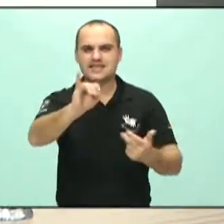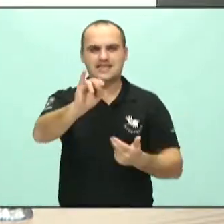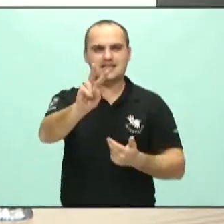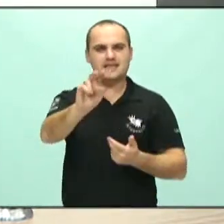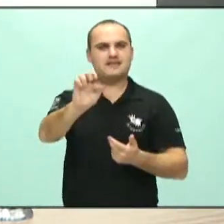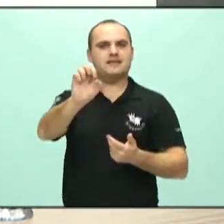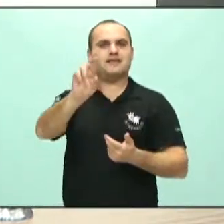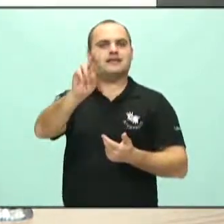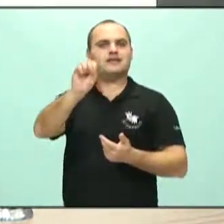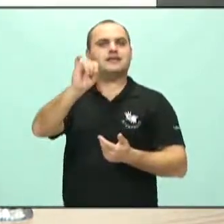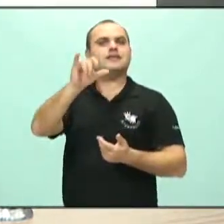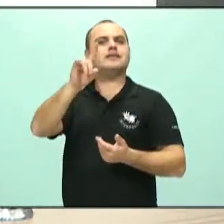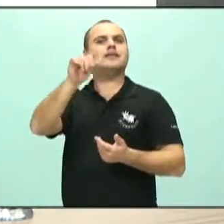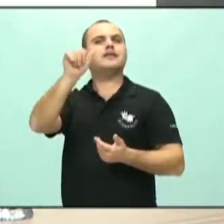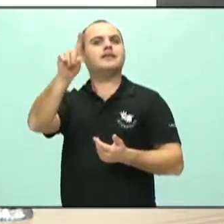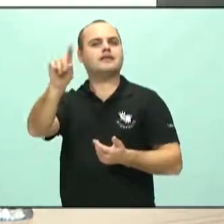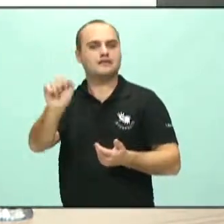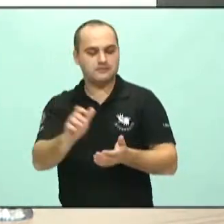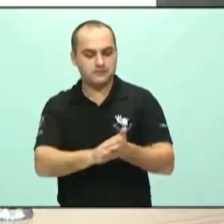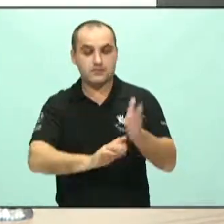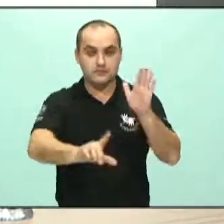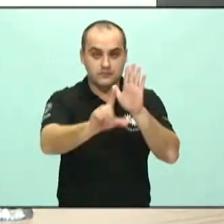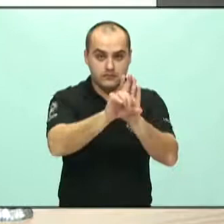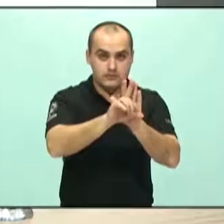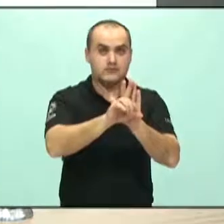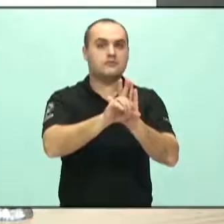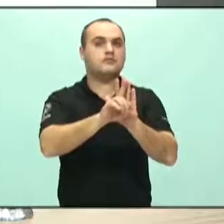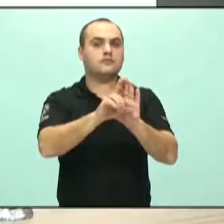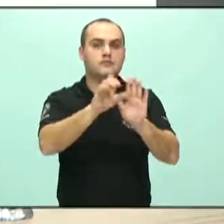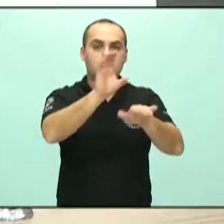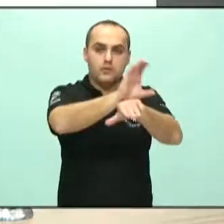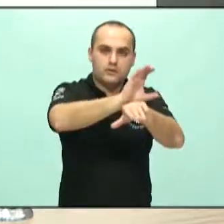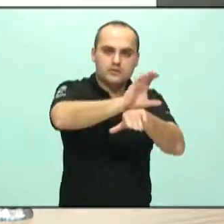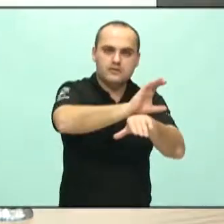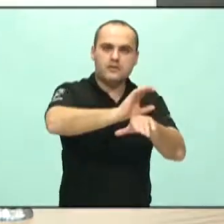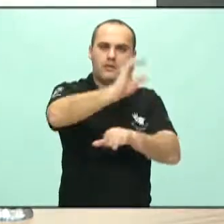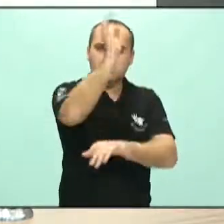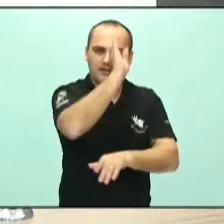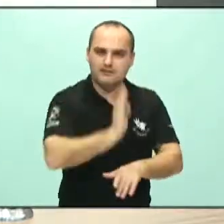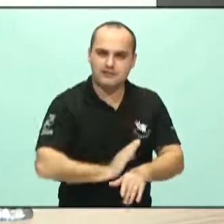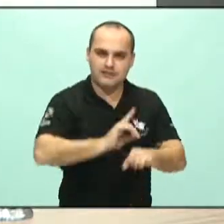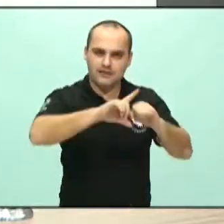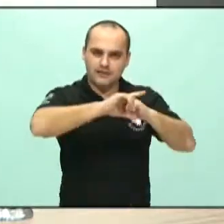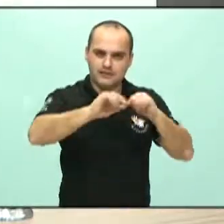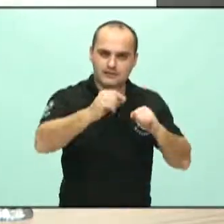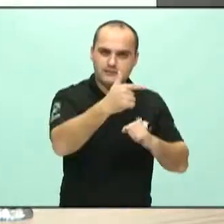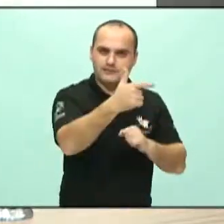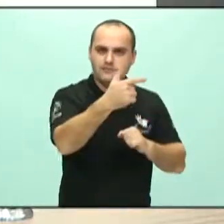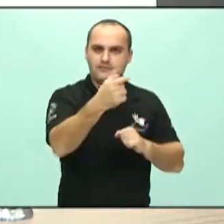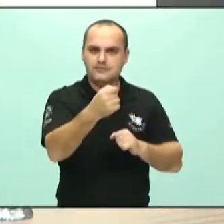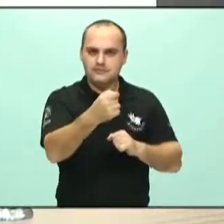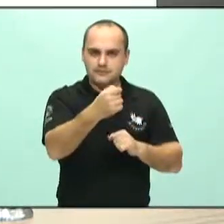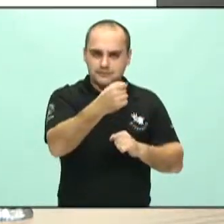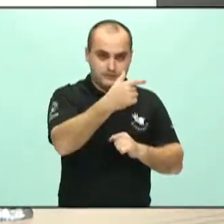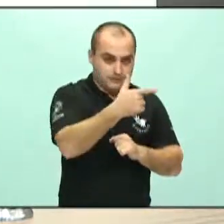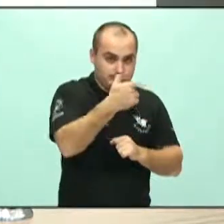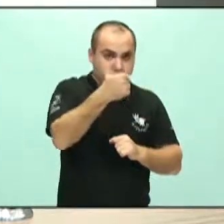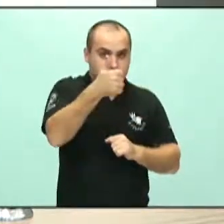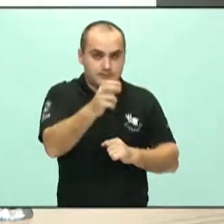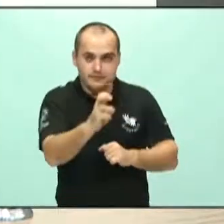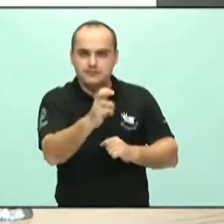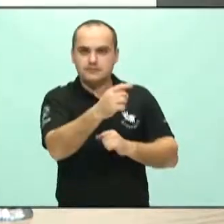Constituição brasileira, no artigo 215, 216, ela coloca que é um direito